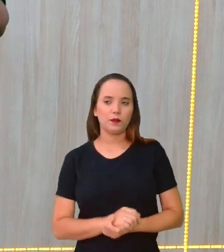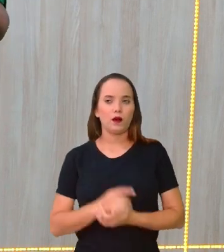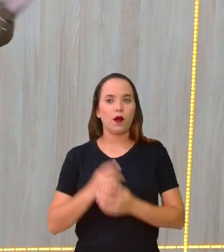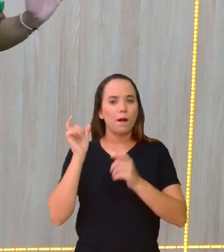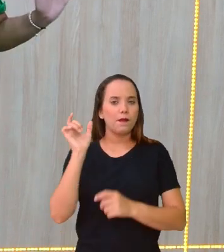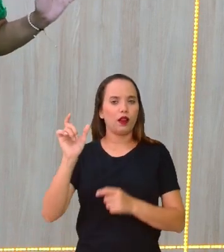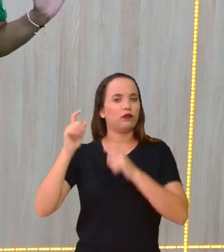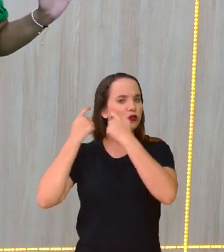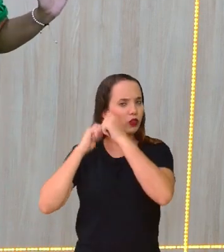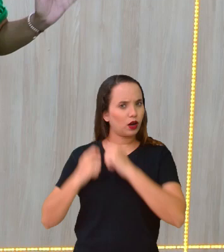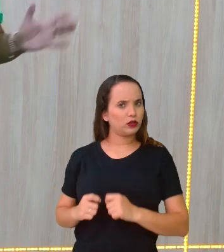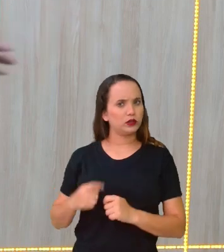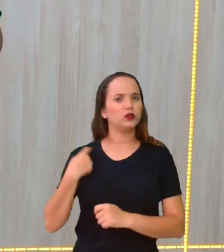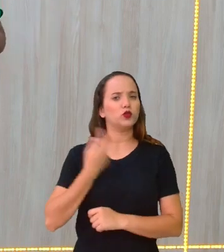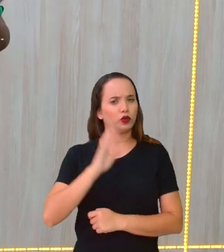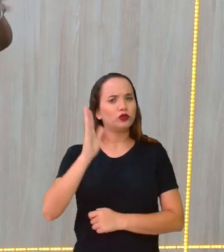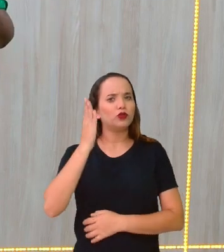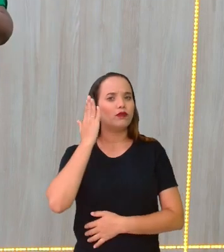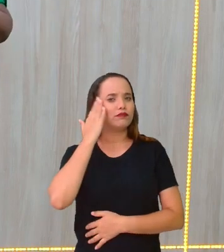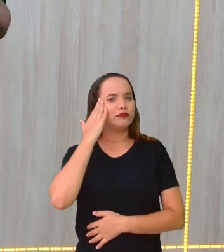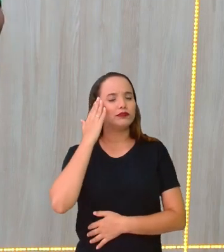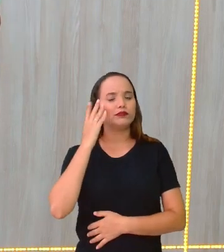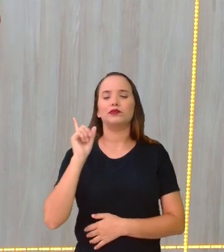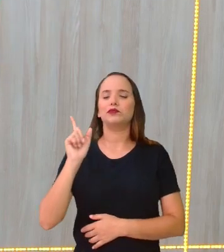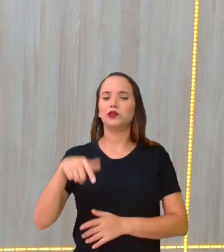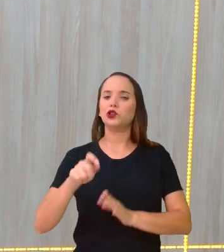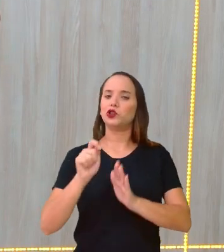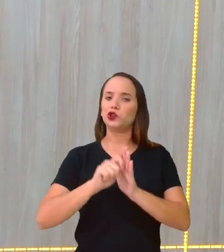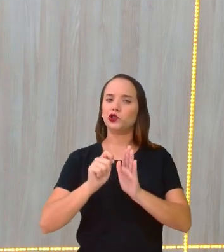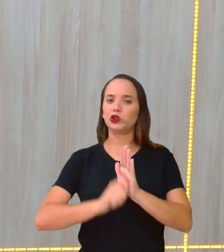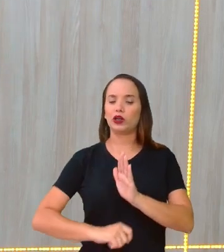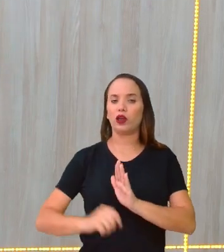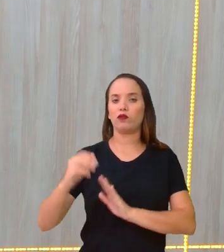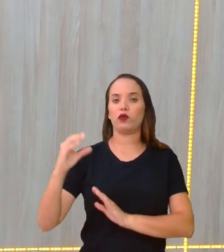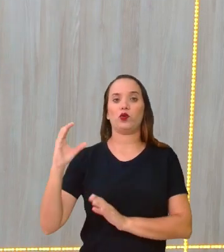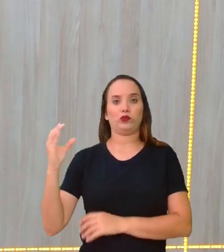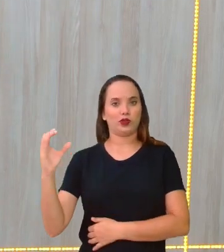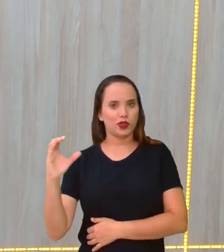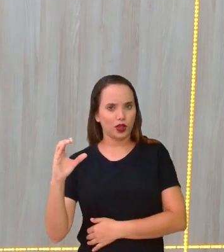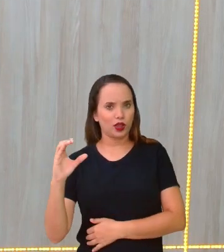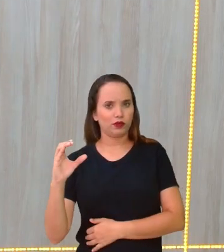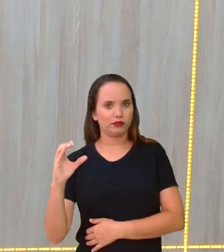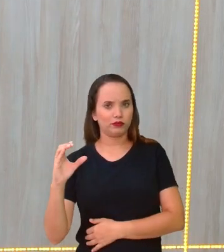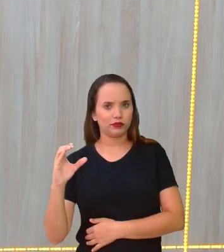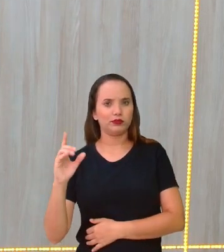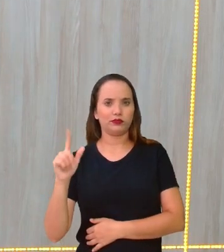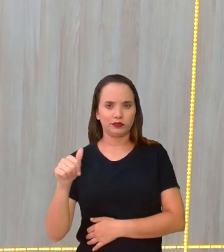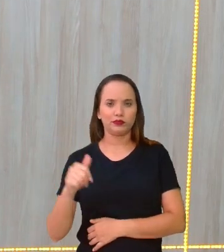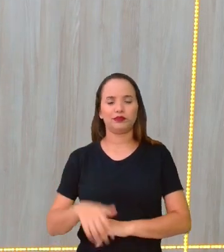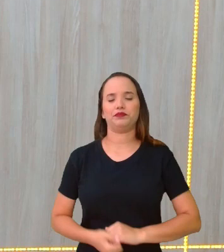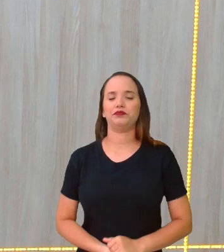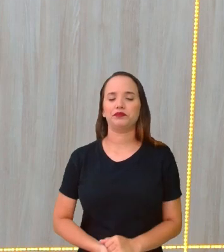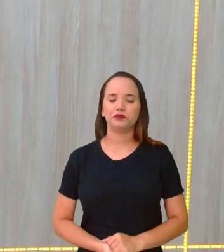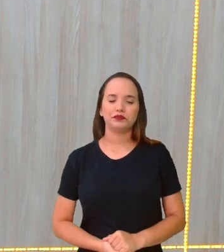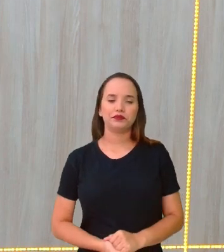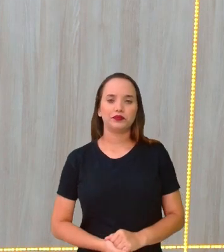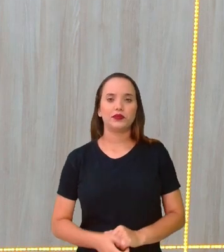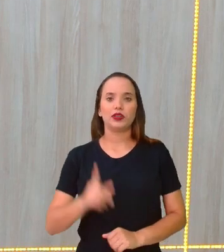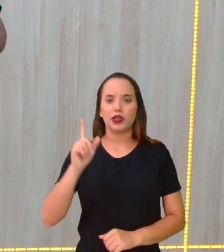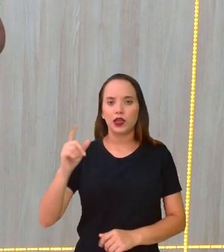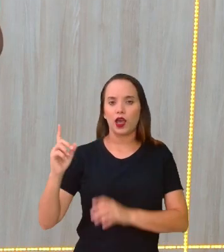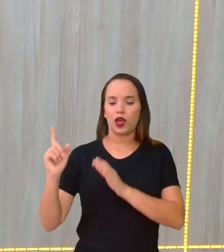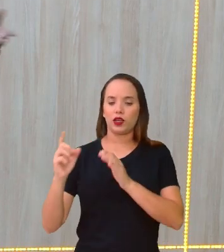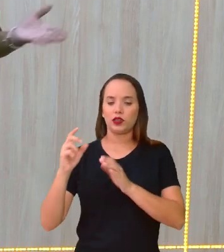trança, a gente já sabe que se escreve com a letra na no final, C cedilha e um A. A sílaba